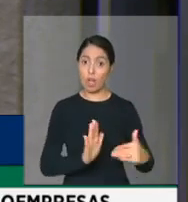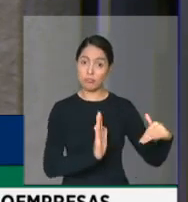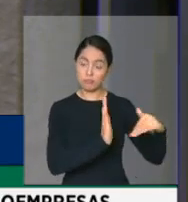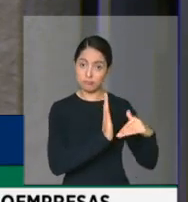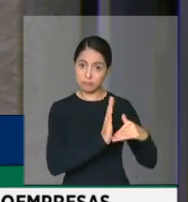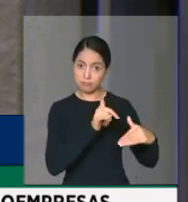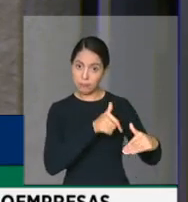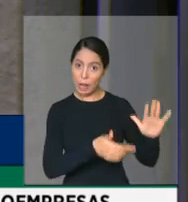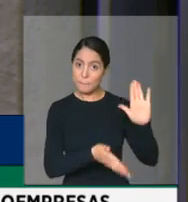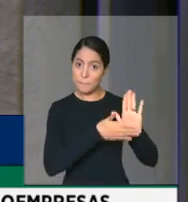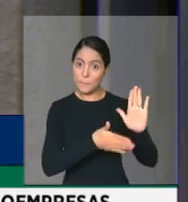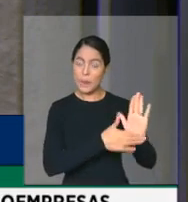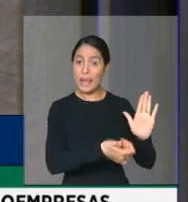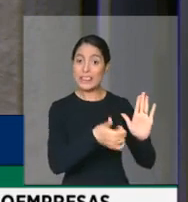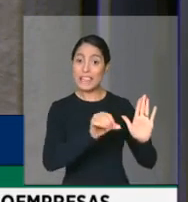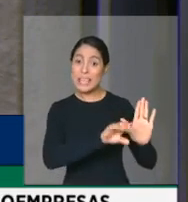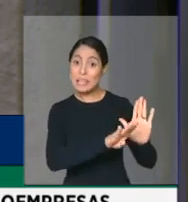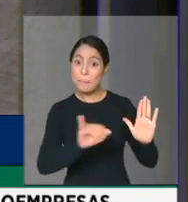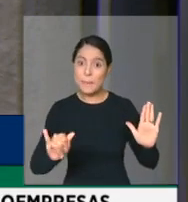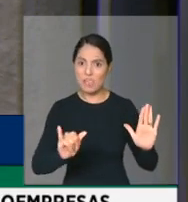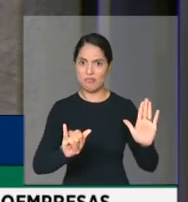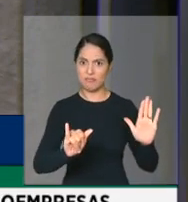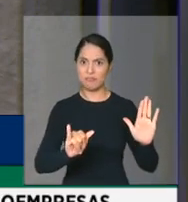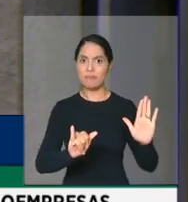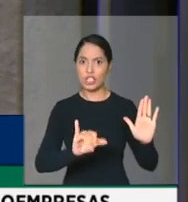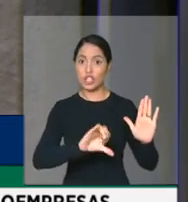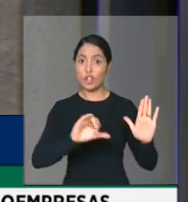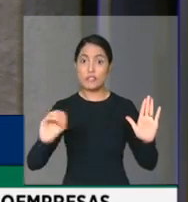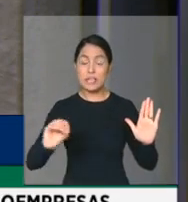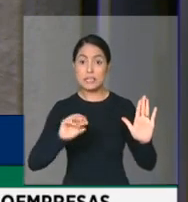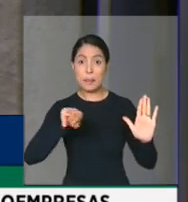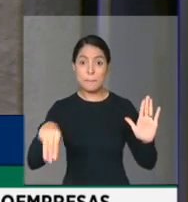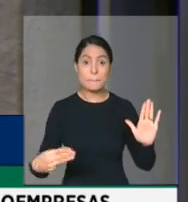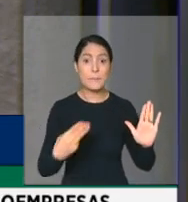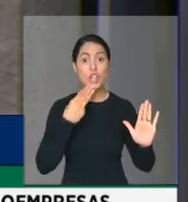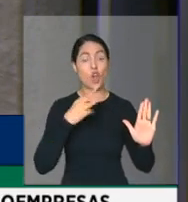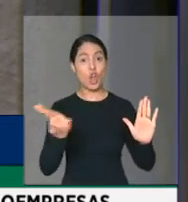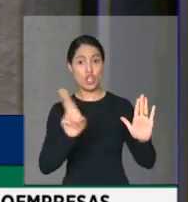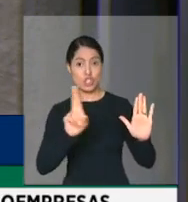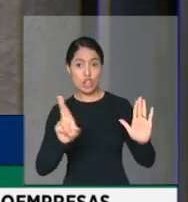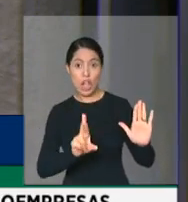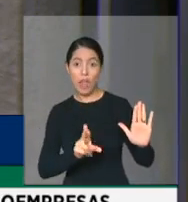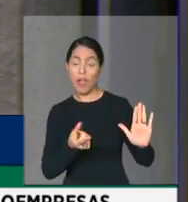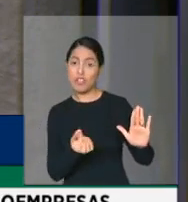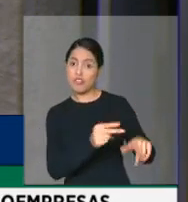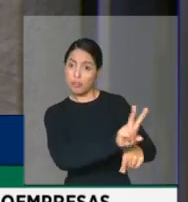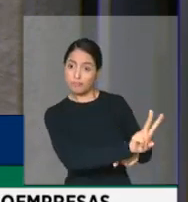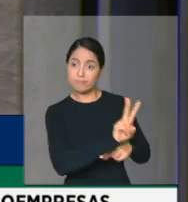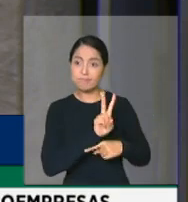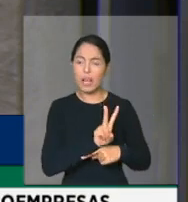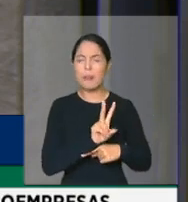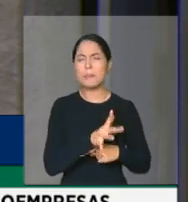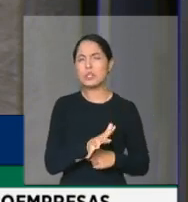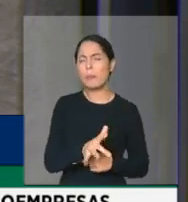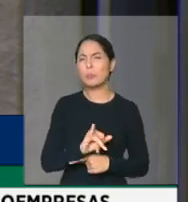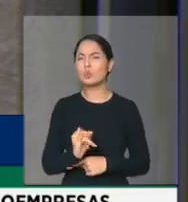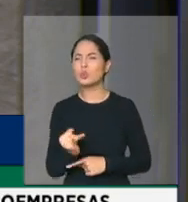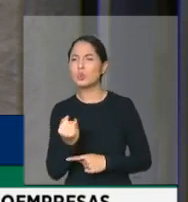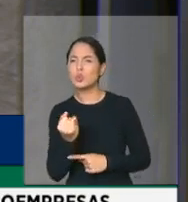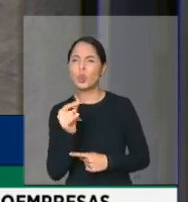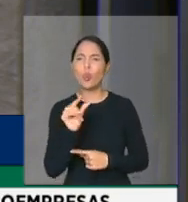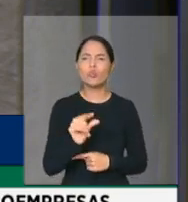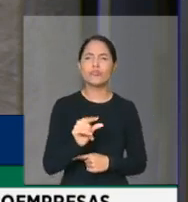10 bilhões e 900 milhões de aporte da União para fazer esse empréstimo com juros praticamente subsidiados, porque o spread